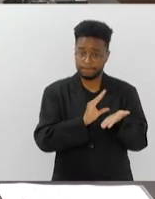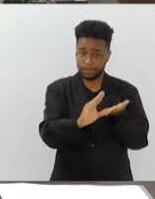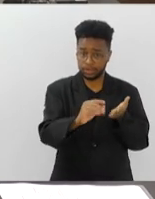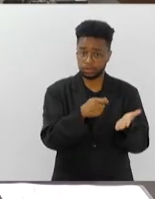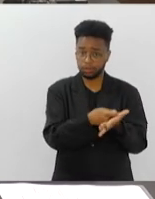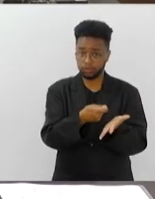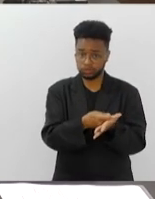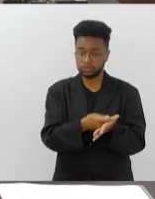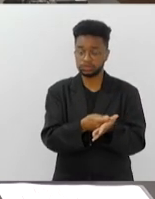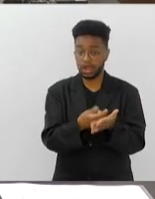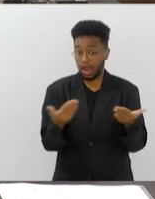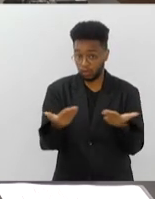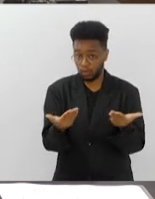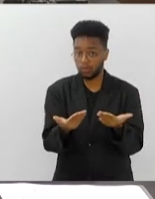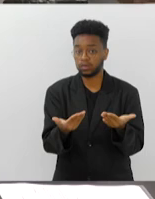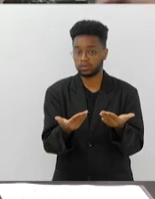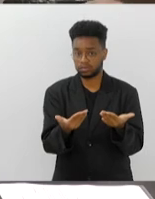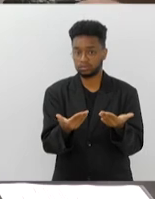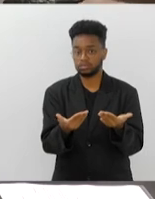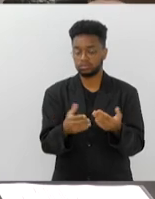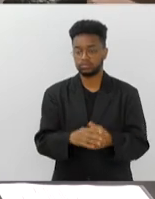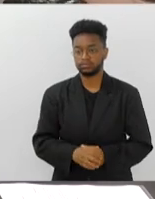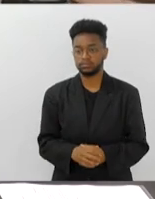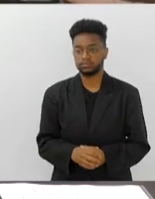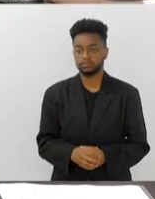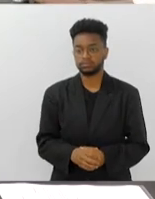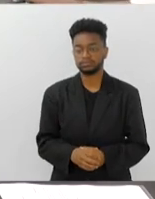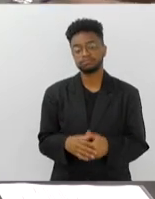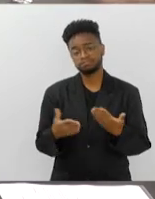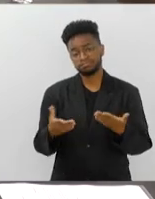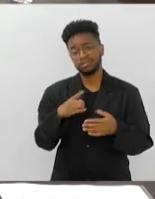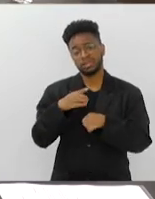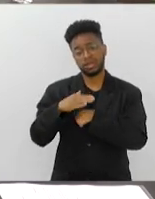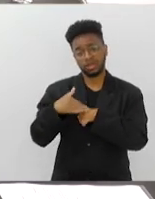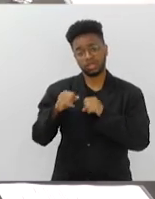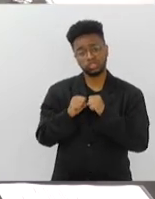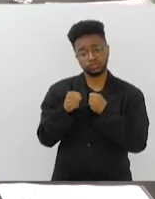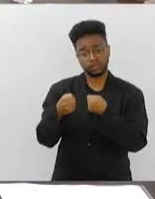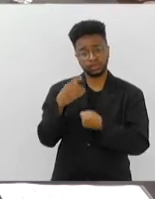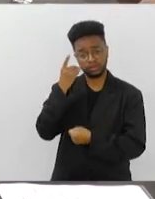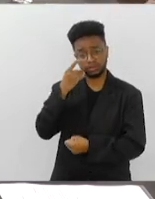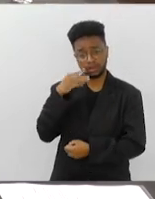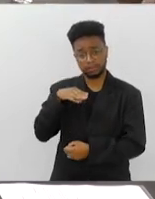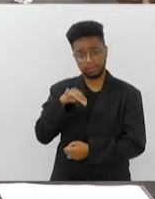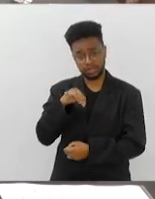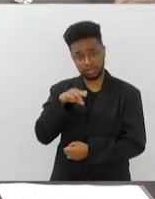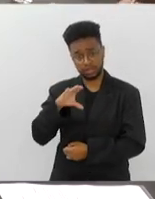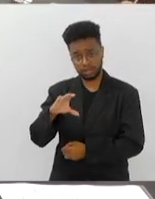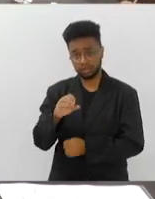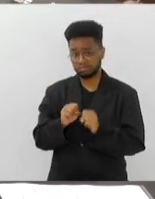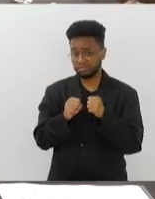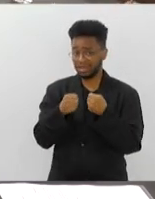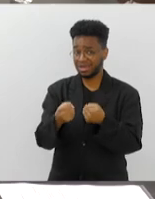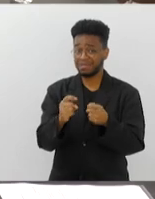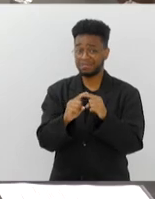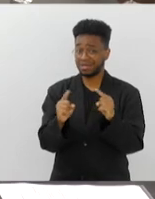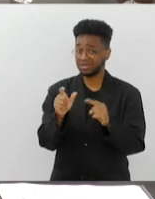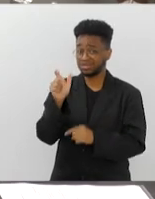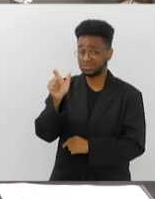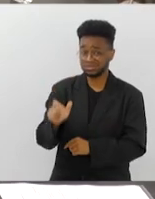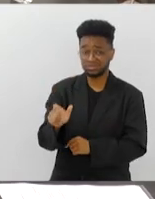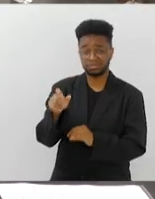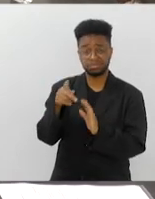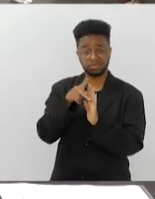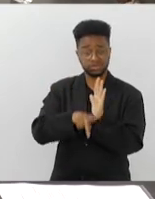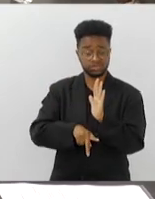emendas impositivas agora. Assim, verdade. Com todo o carinho e esforço, deputado Mink, sou um dos que me esforça. Mas esse projeto, salvo o